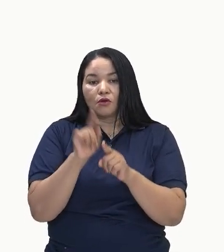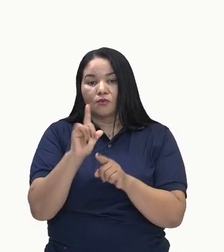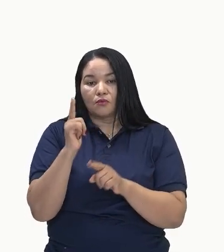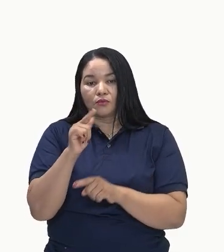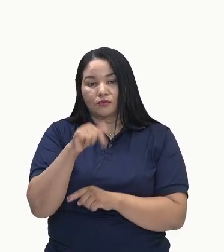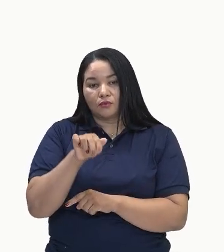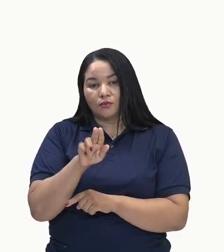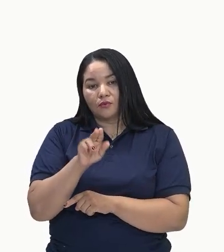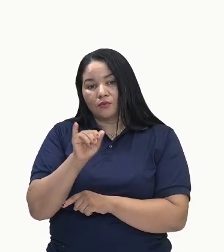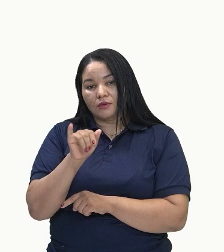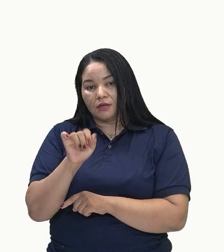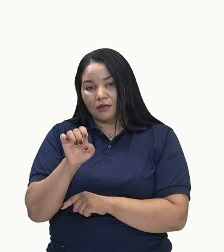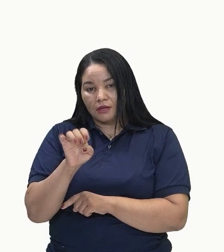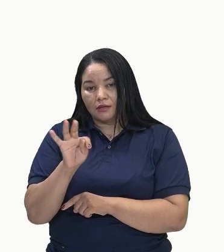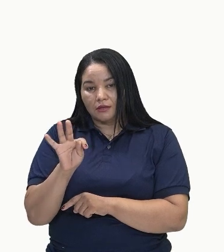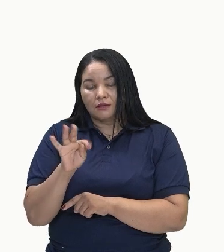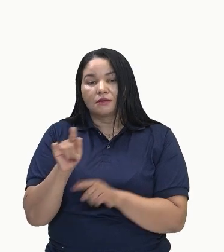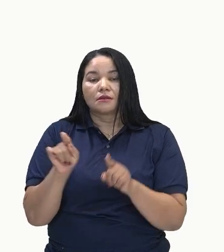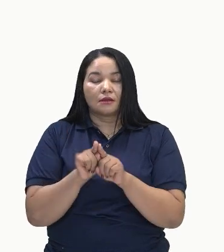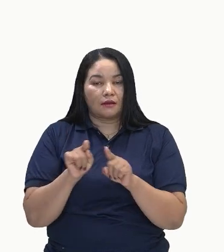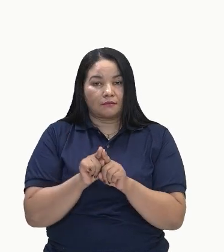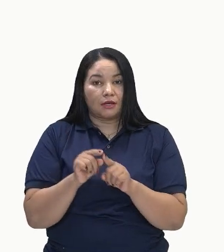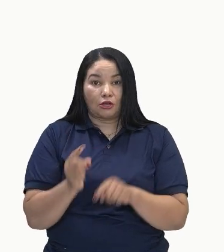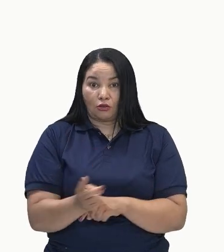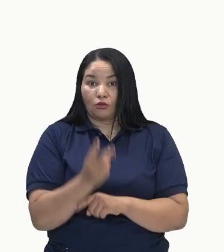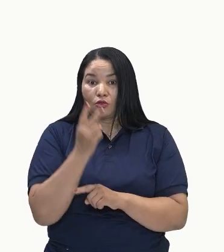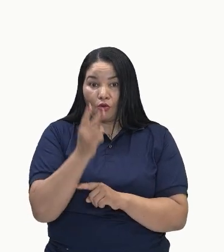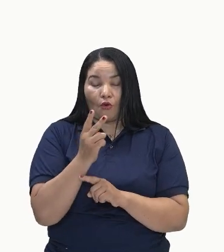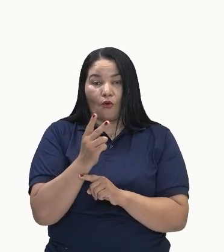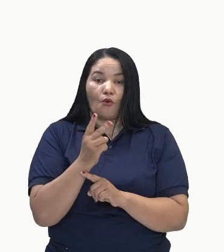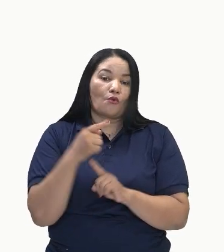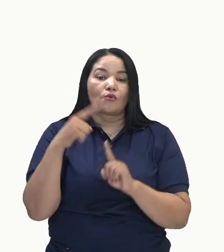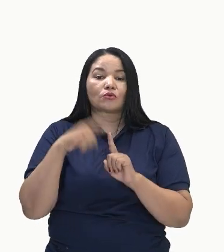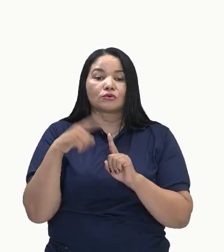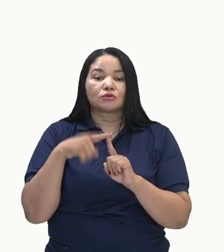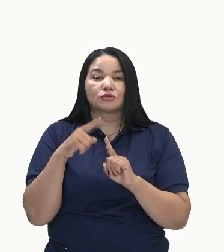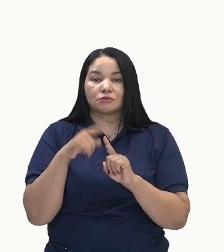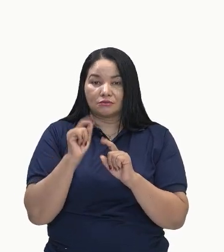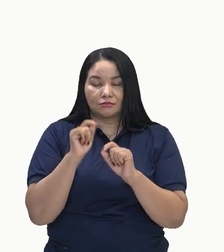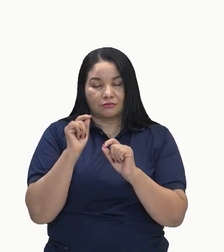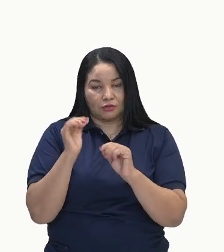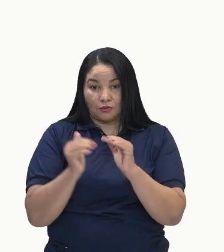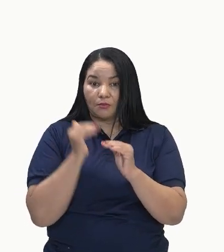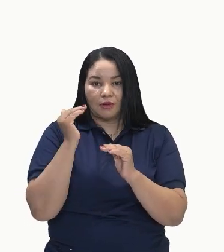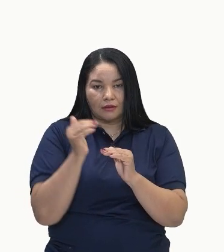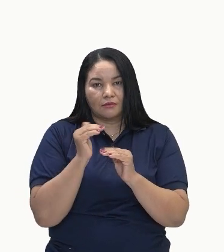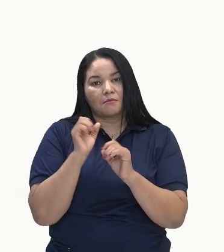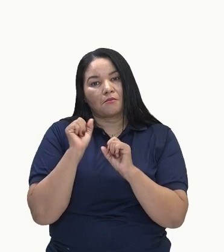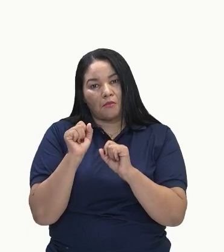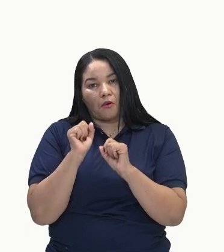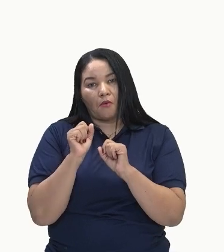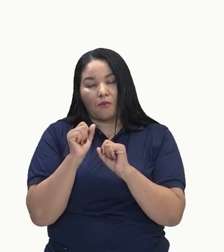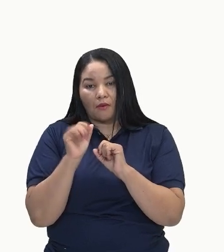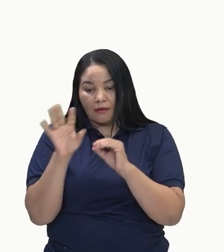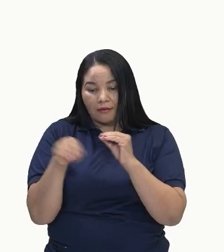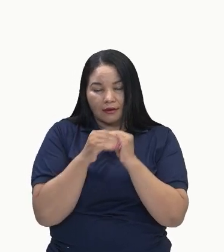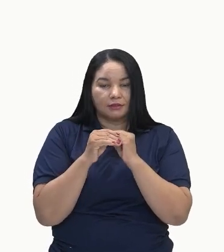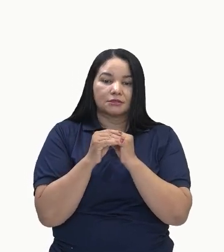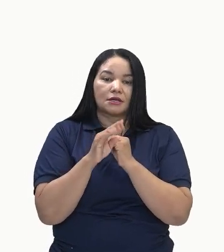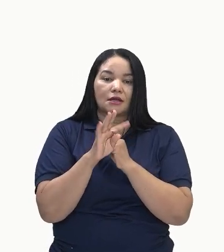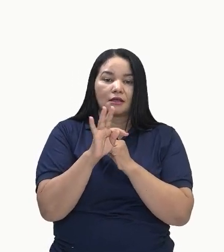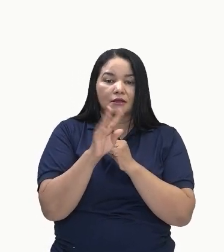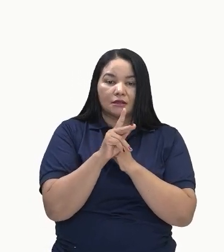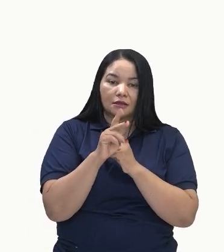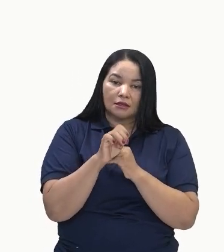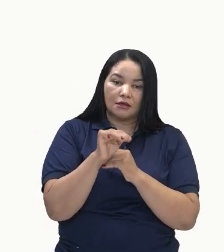aqui de adjetivos, eles têm dupla formação de superlativo, ou pelo acréscimo do the most antes do